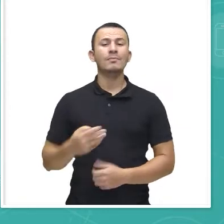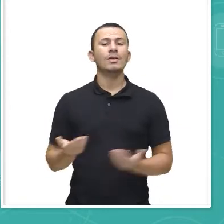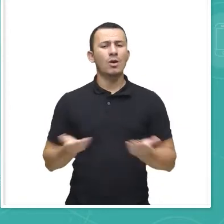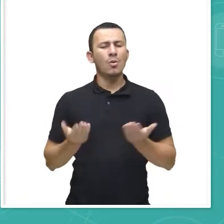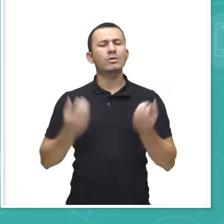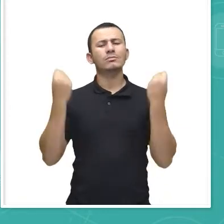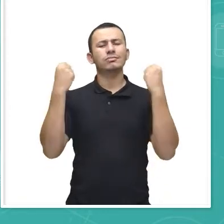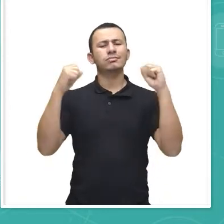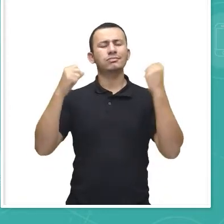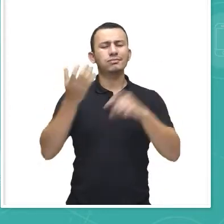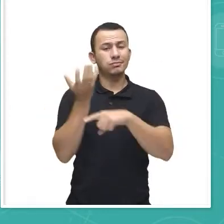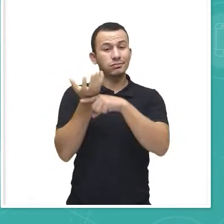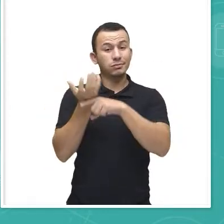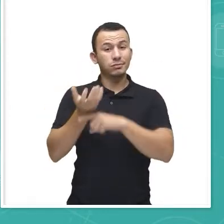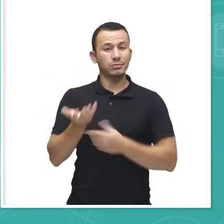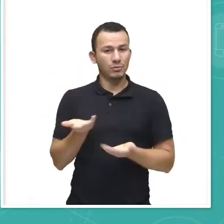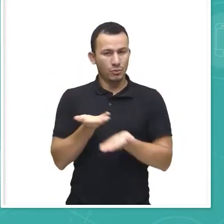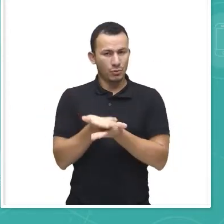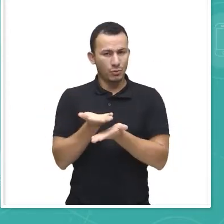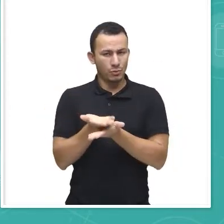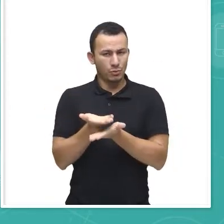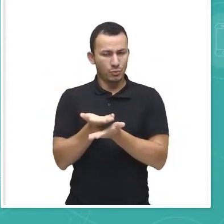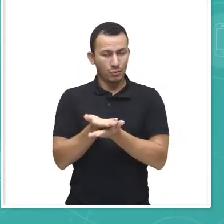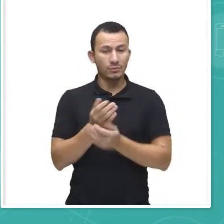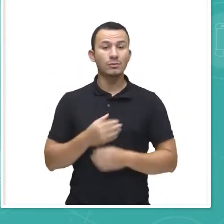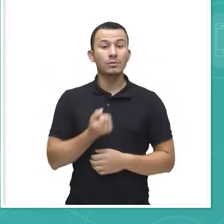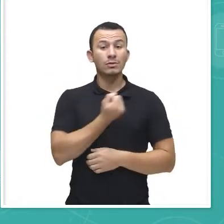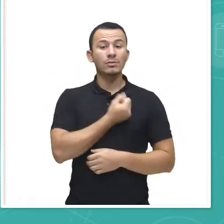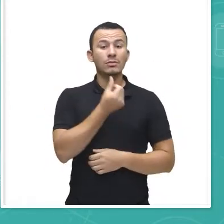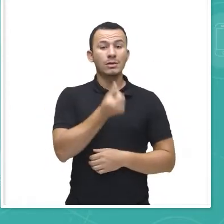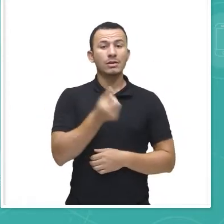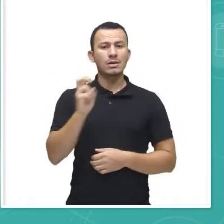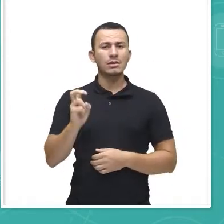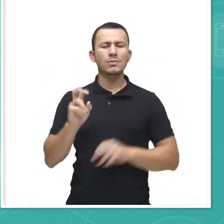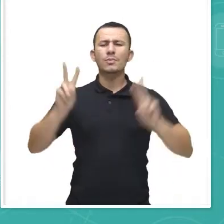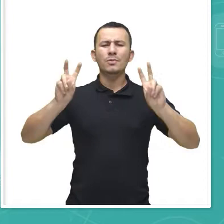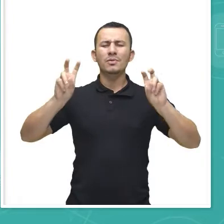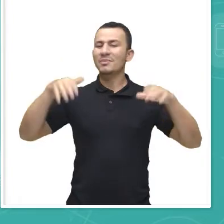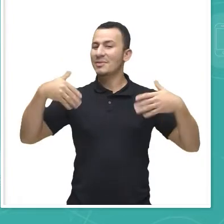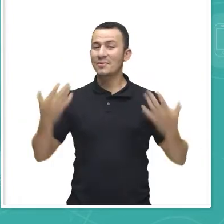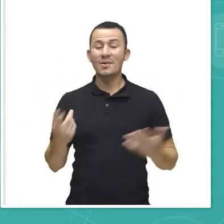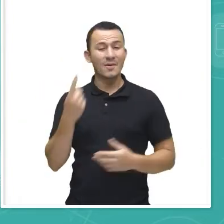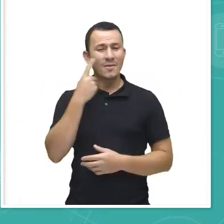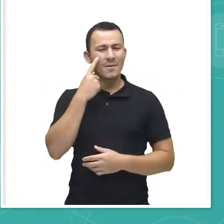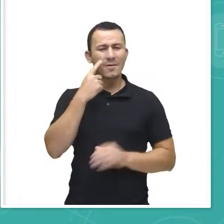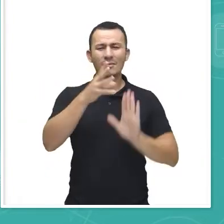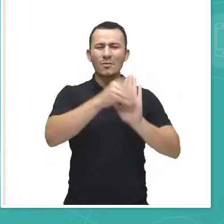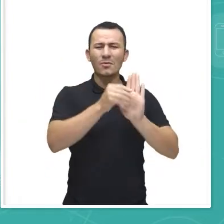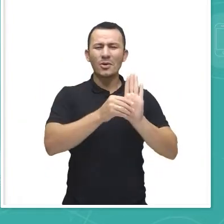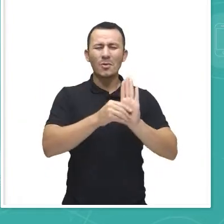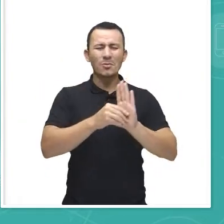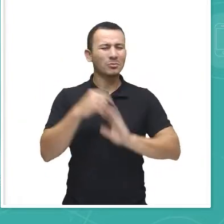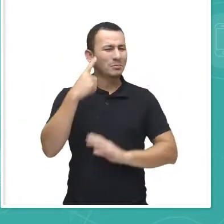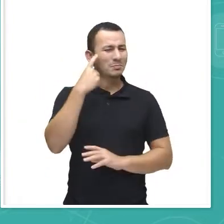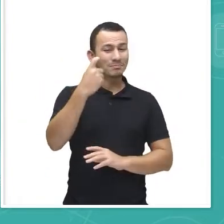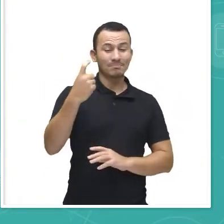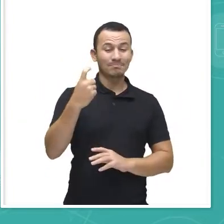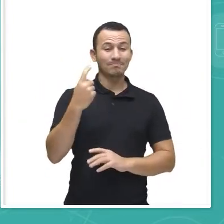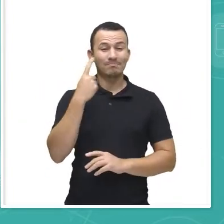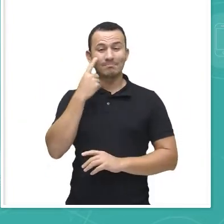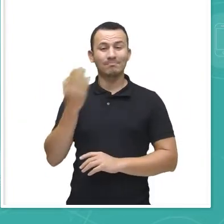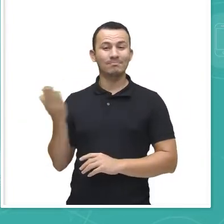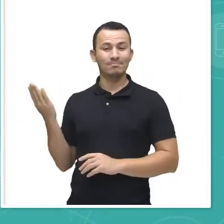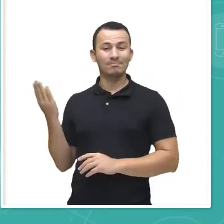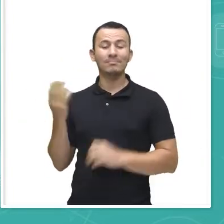Educação Física, e hoje, na aula 65, nós vamos falar de um conteúdo muito interessante, que é a ginástica